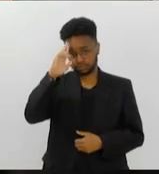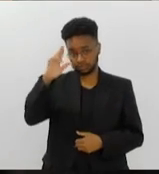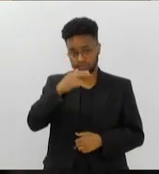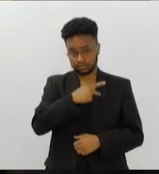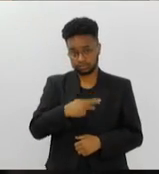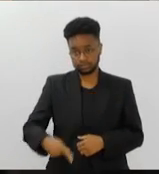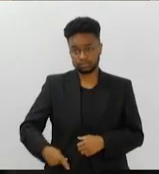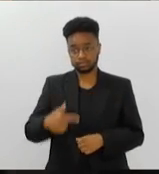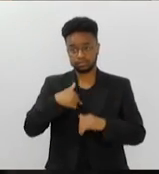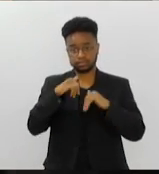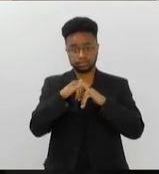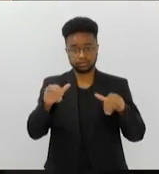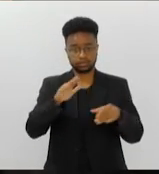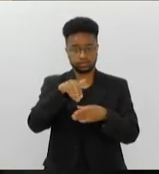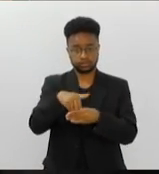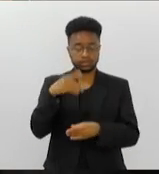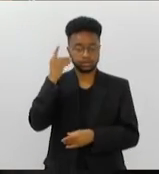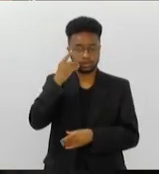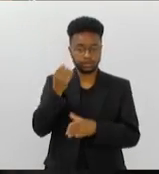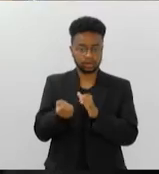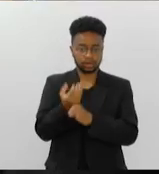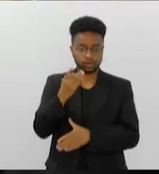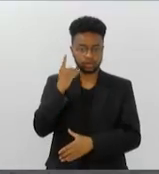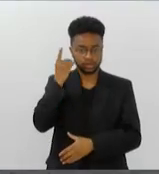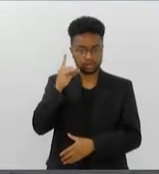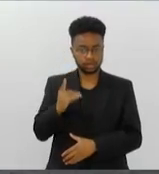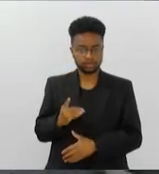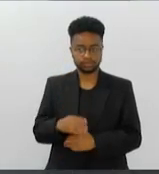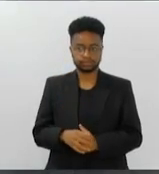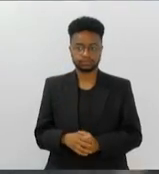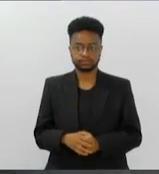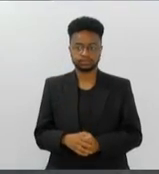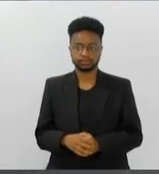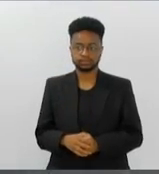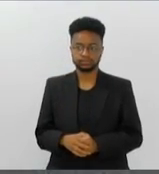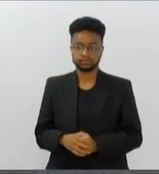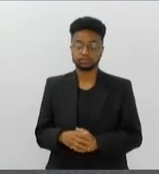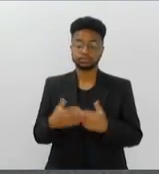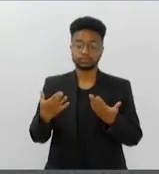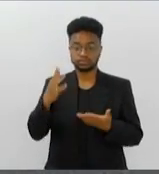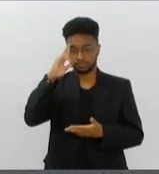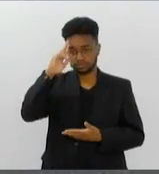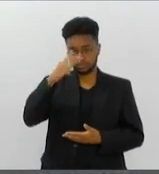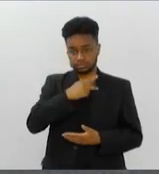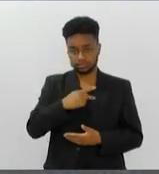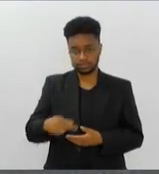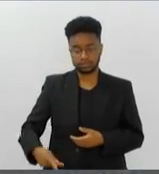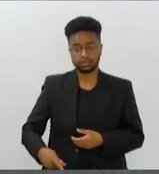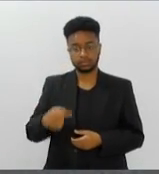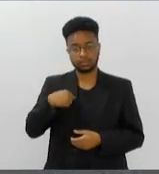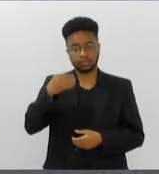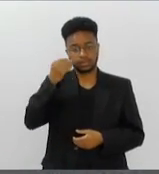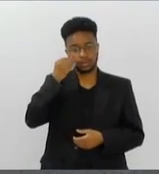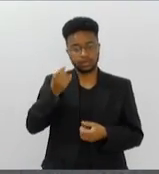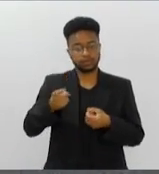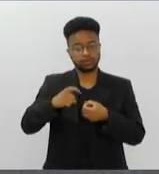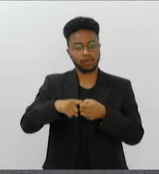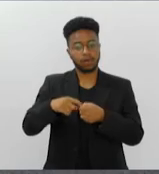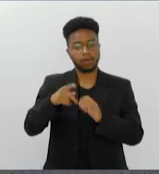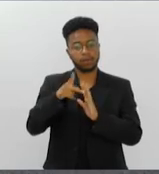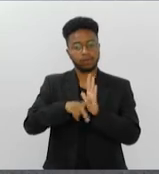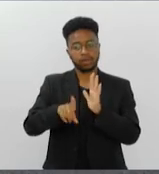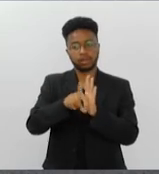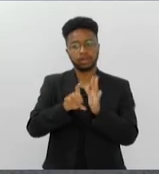declarar voto. Deputada autora Dani Monteiro, por favor. Senhor presidente, para retomar que esse projeto faz parte